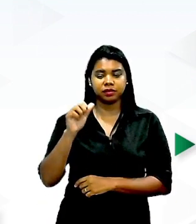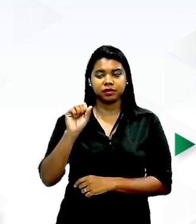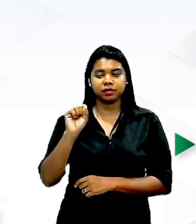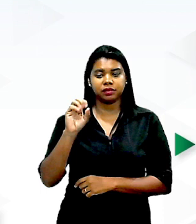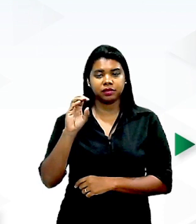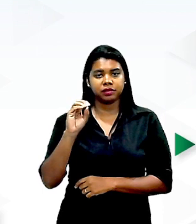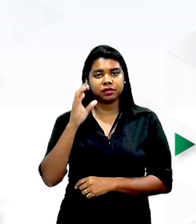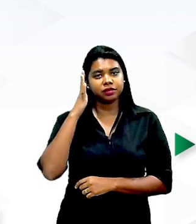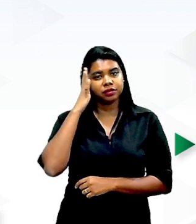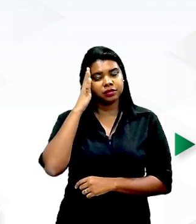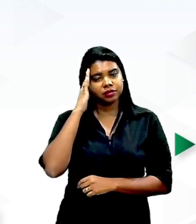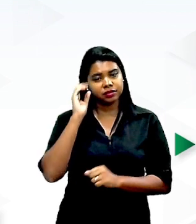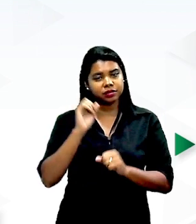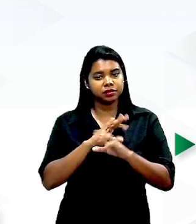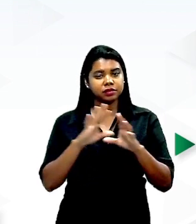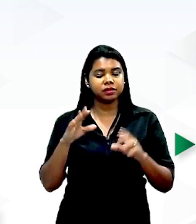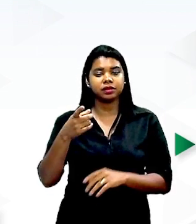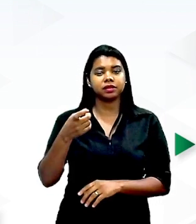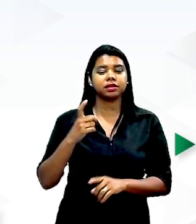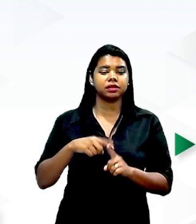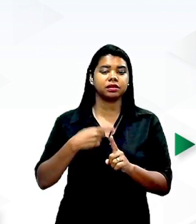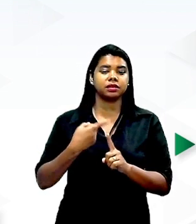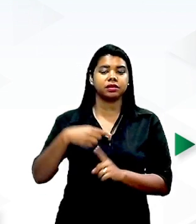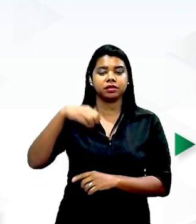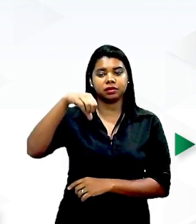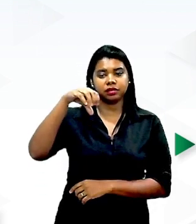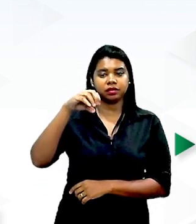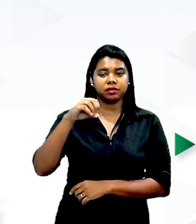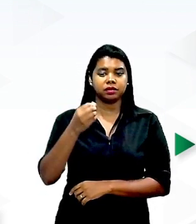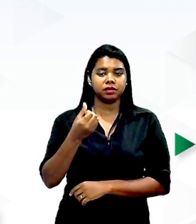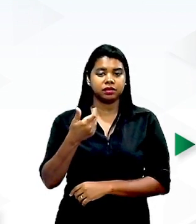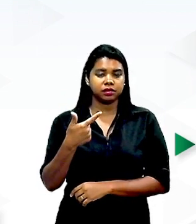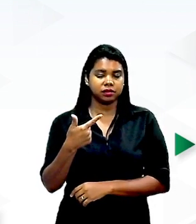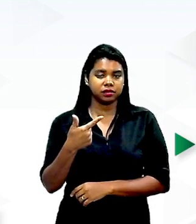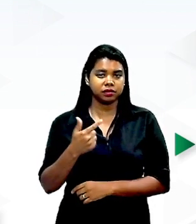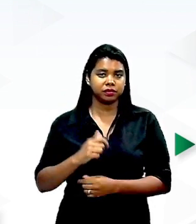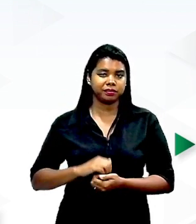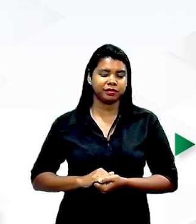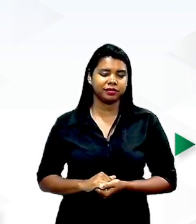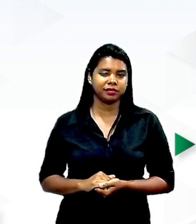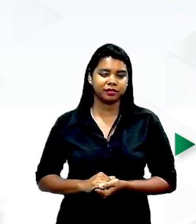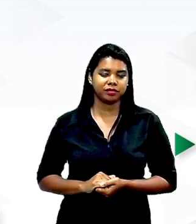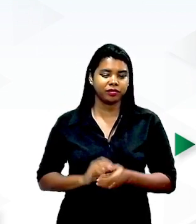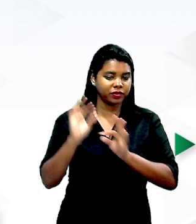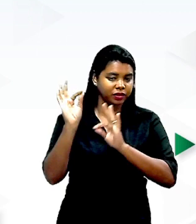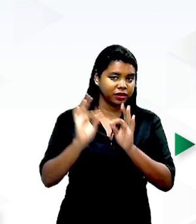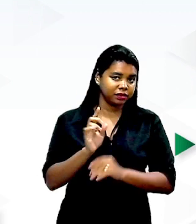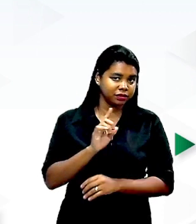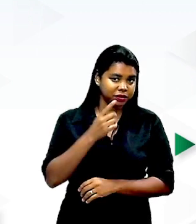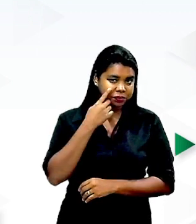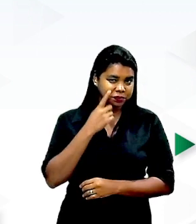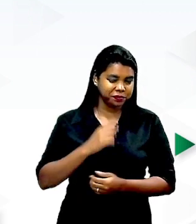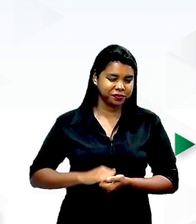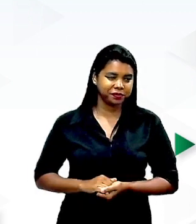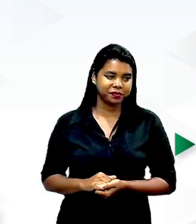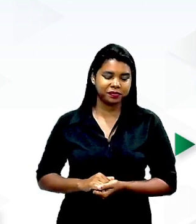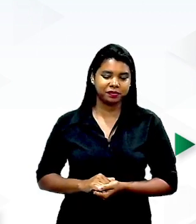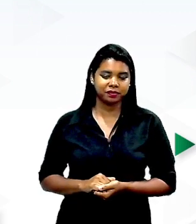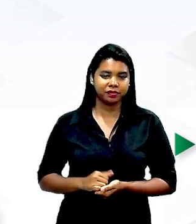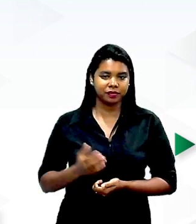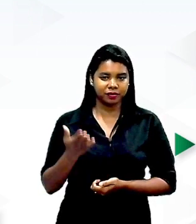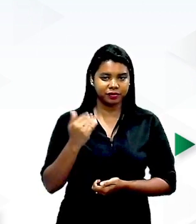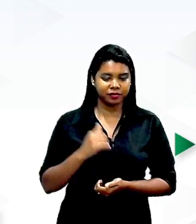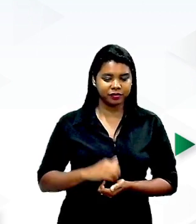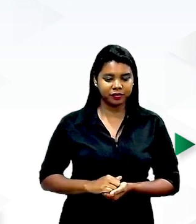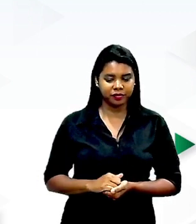vamos entender que eu tenho x mais 90 mais 62, tá? Também não está na ordem não, baguncei, foi mal. Vamos lá.